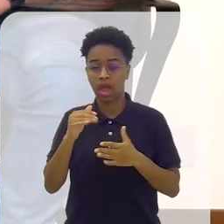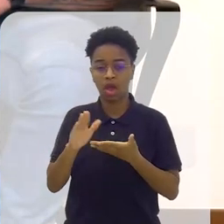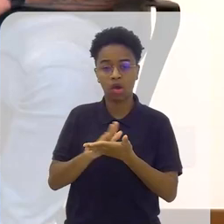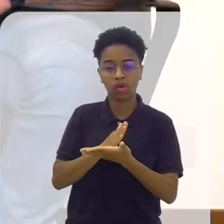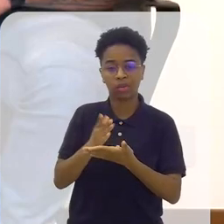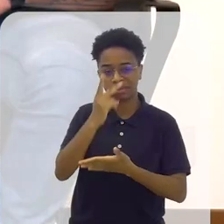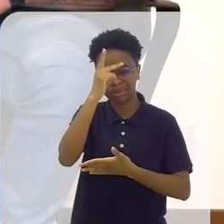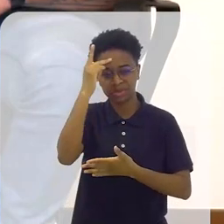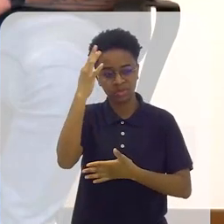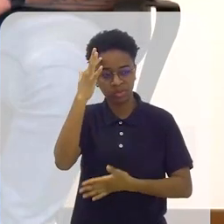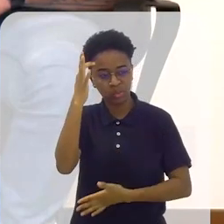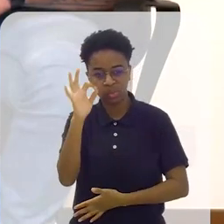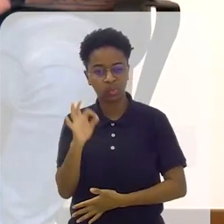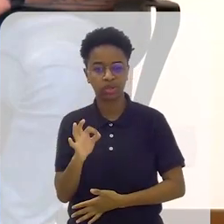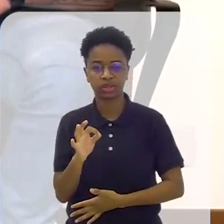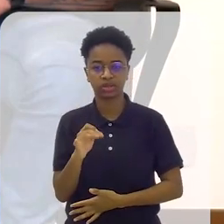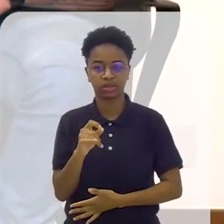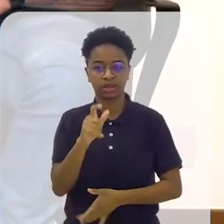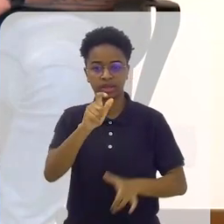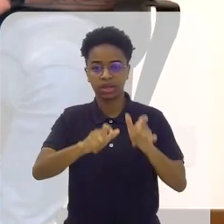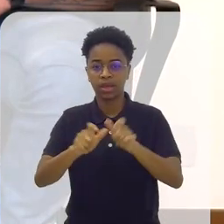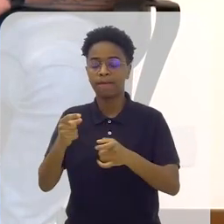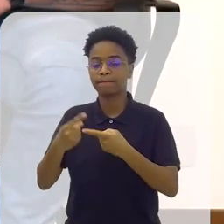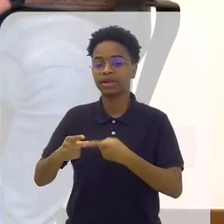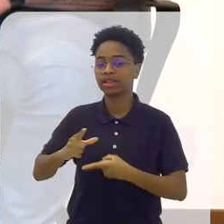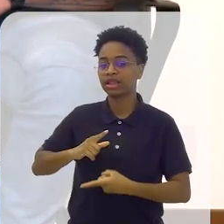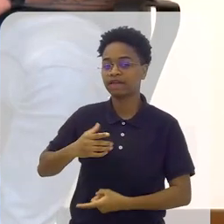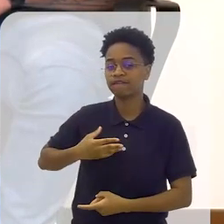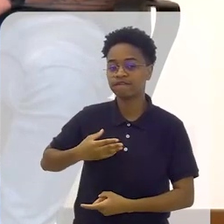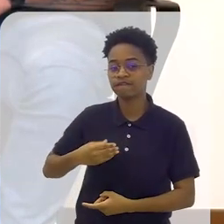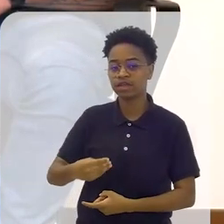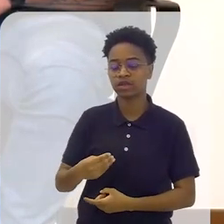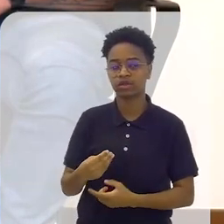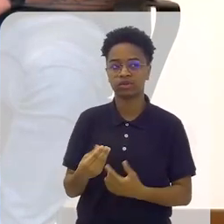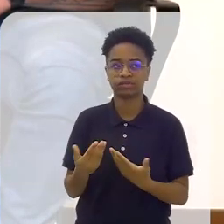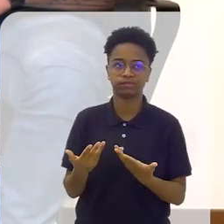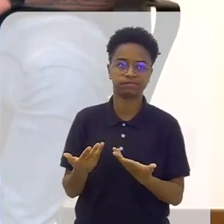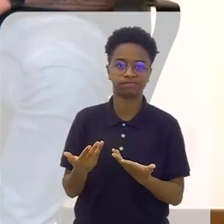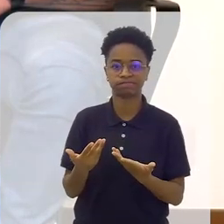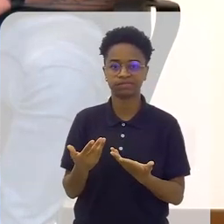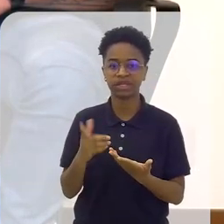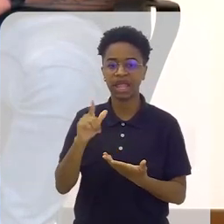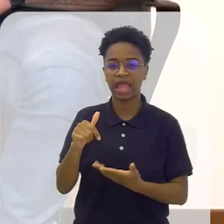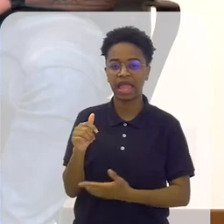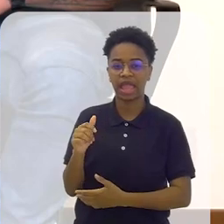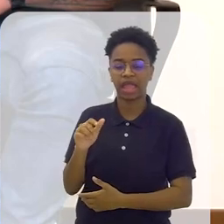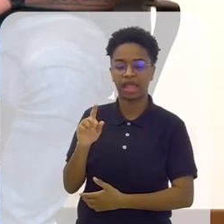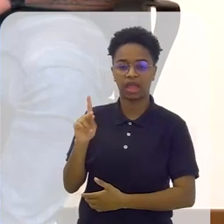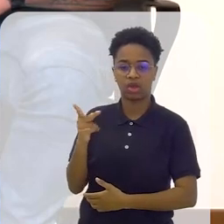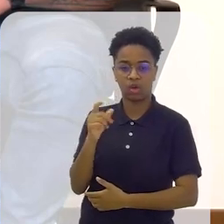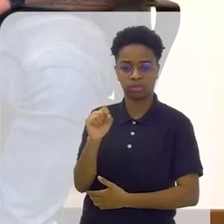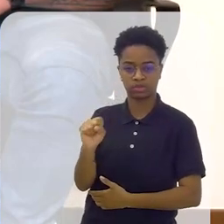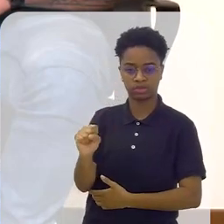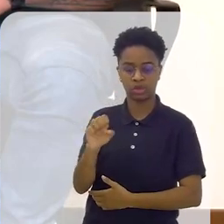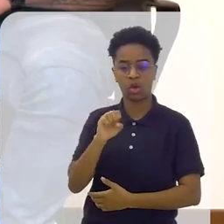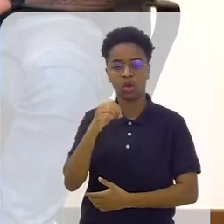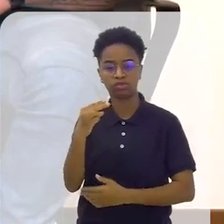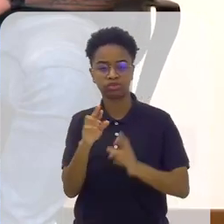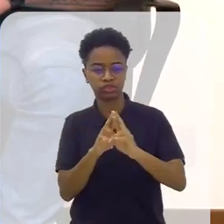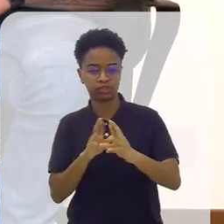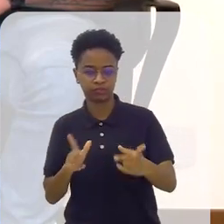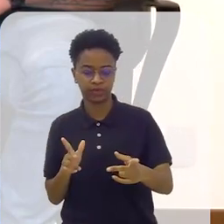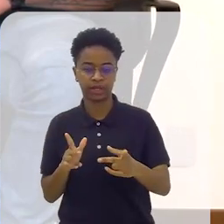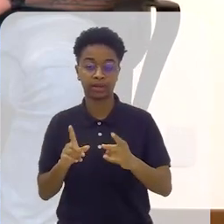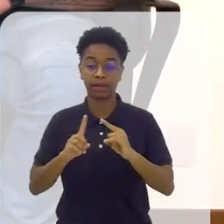são incompreendidas quando você tem um filho que ele é homossexual ou que